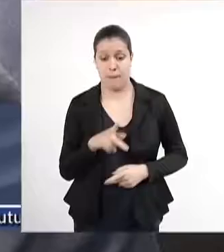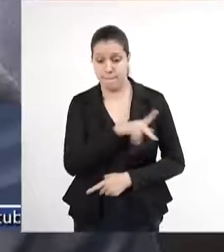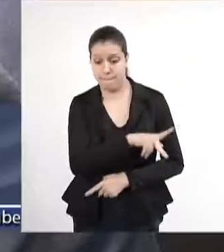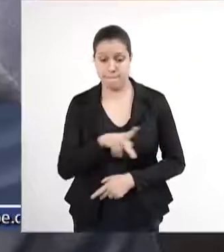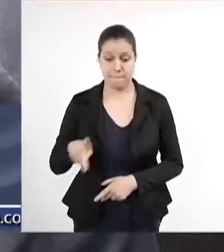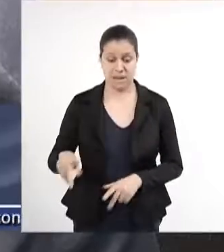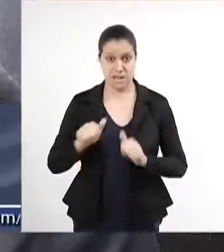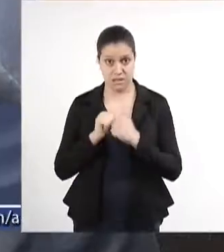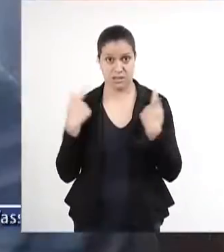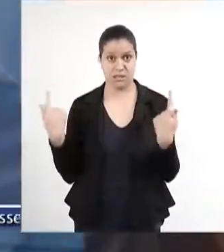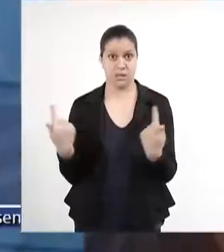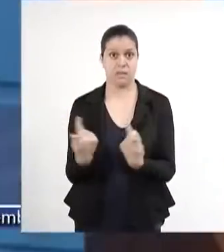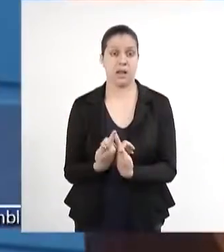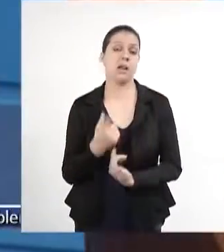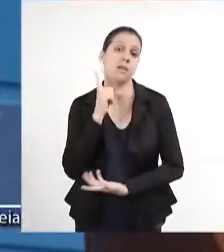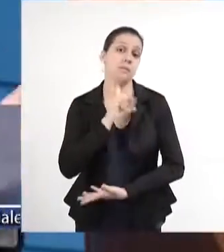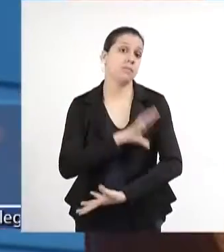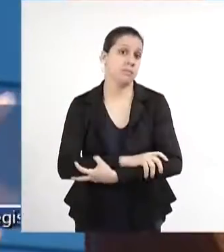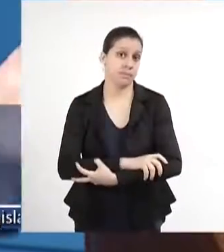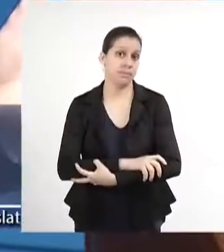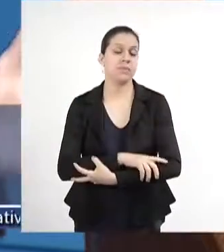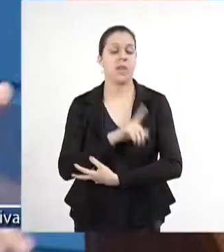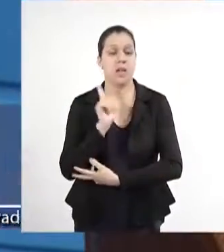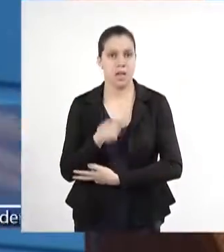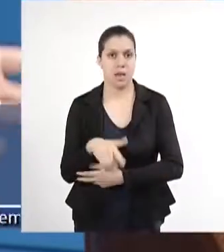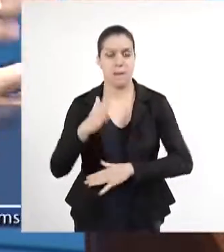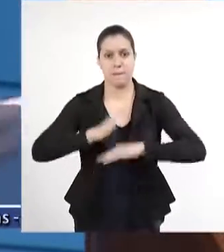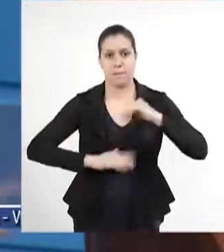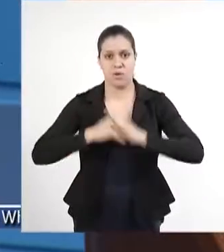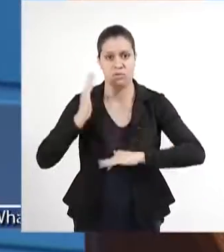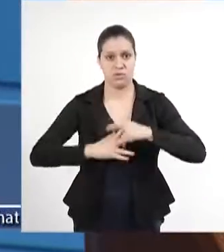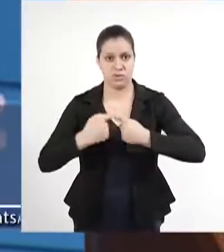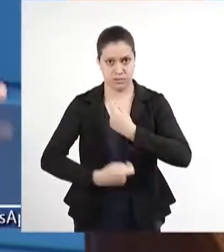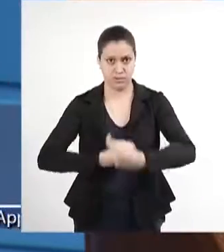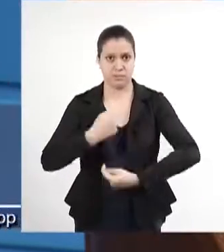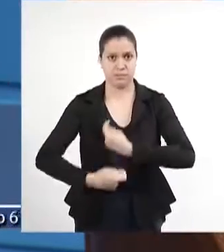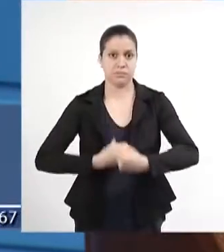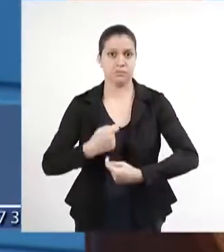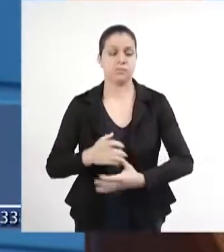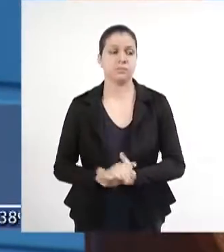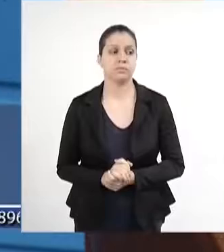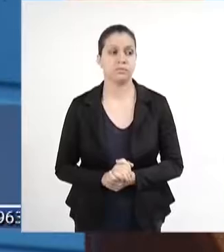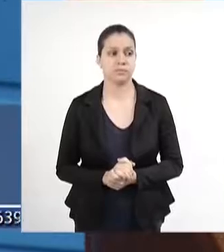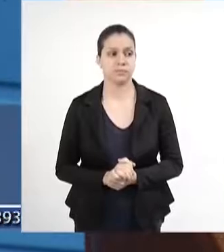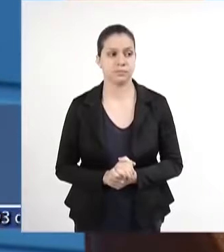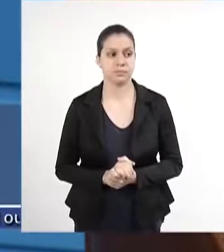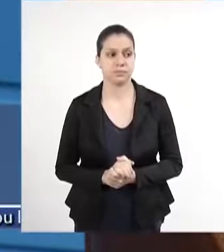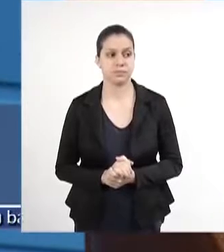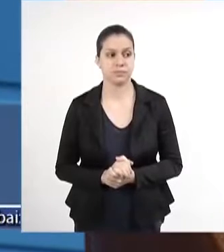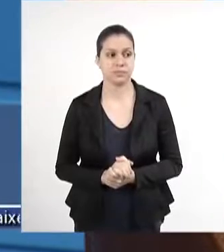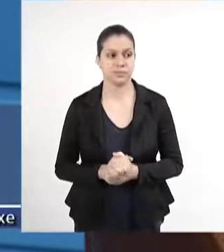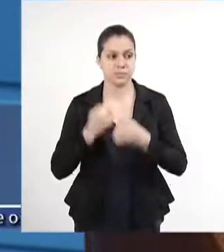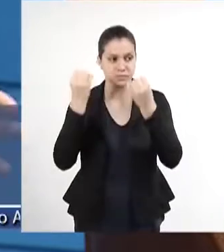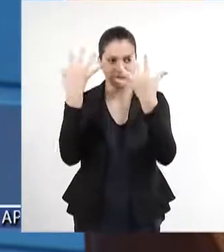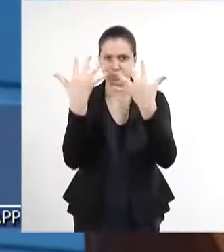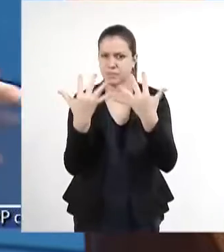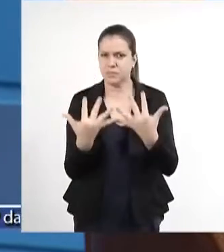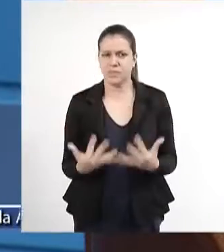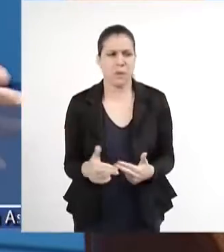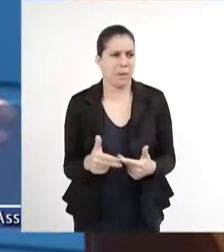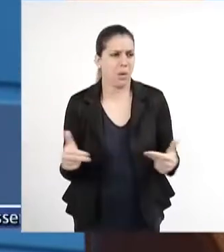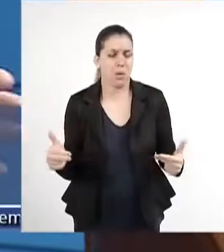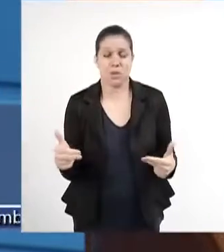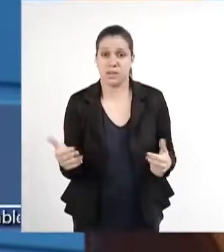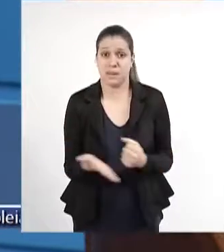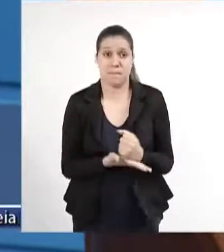Gerais, que é um tributarista, na sua formação ele é um tributarista. Ele explicou uma coisa básica para a gente